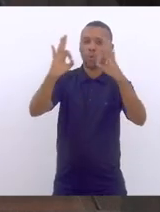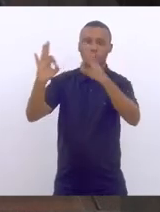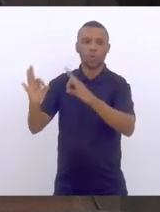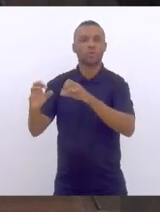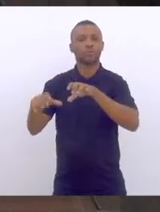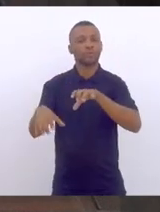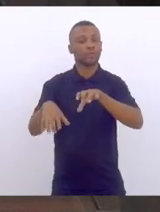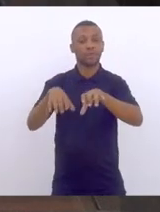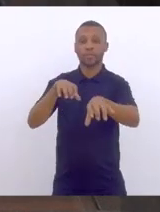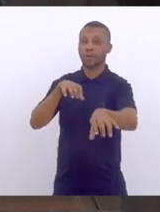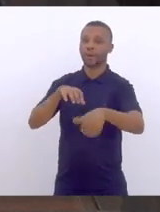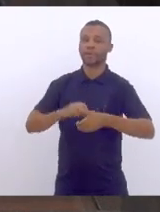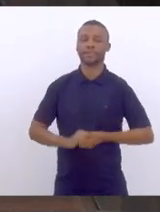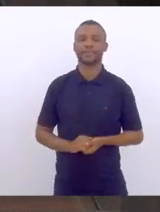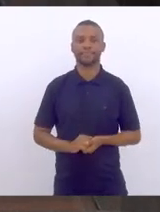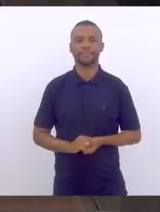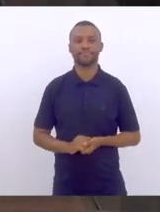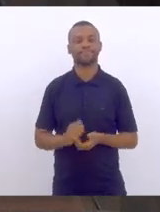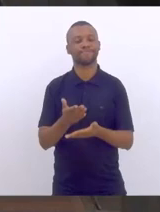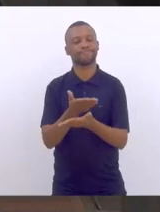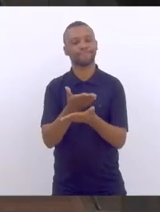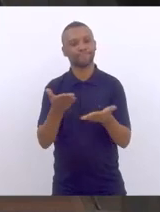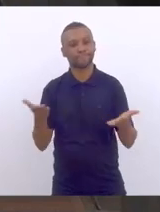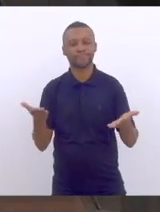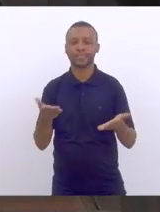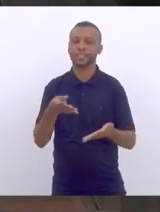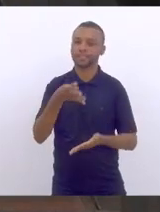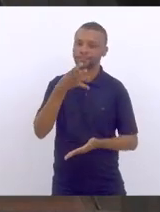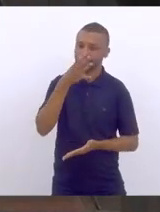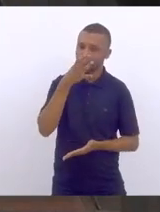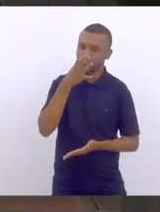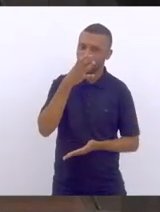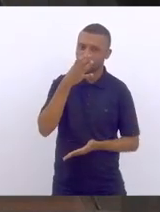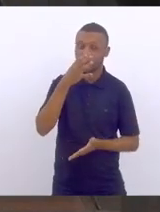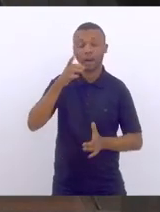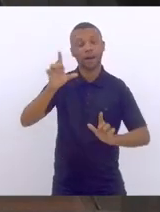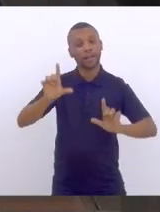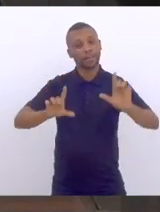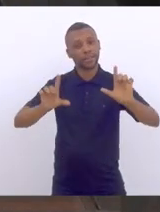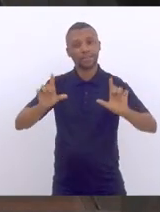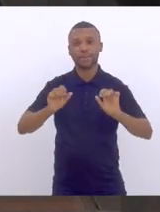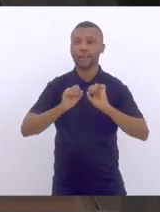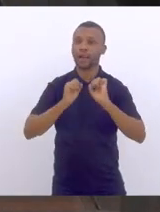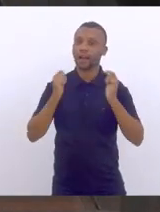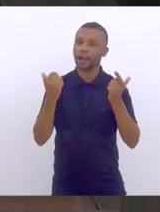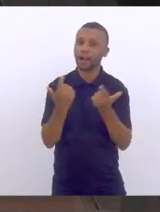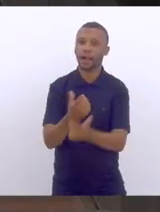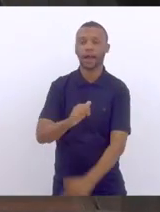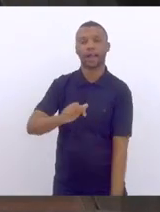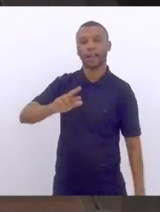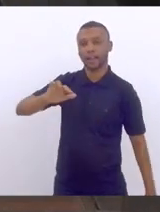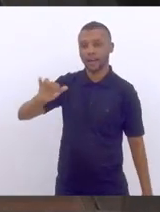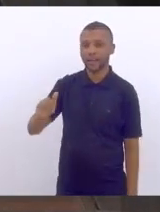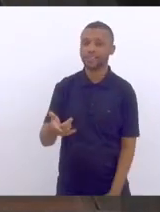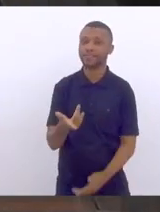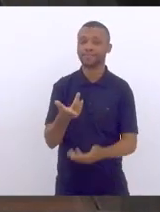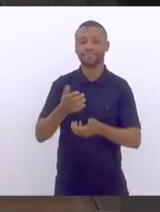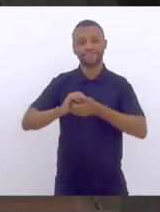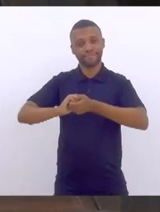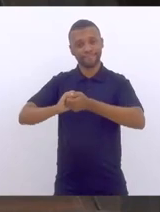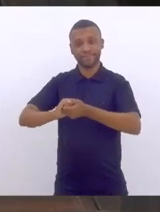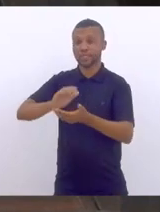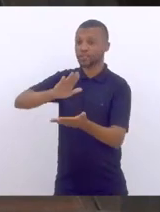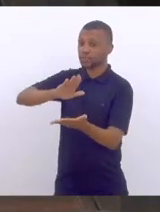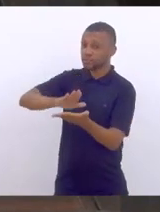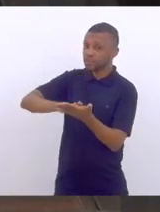senhoras e senhores telespectadores da TV Alérgia, senhor intérprete